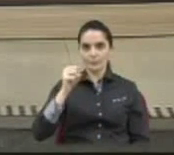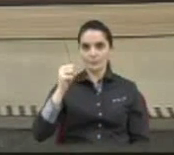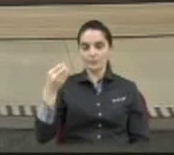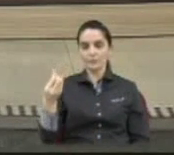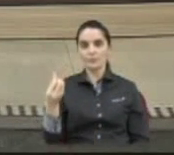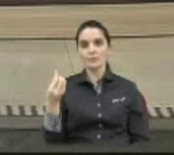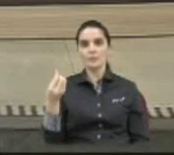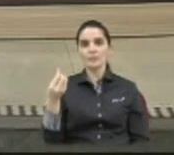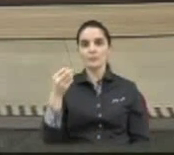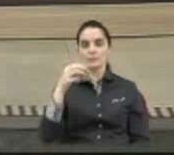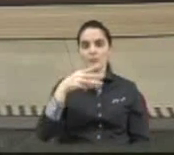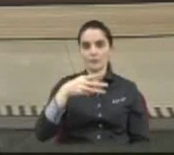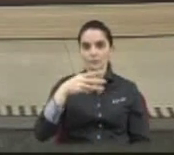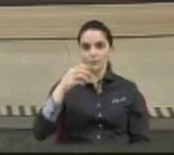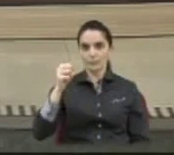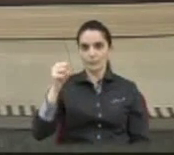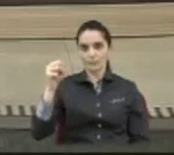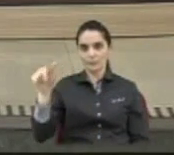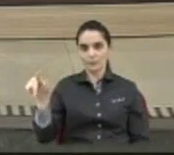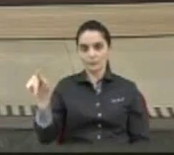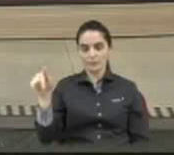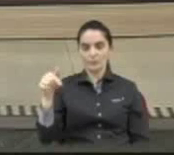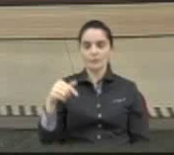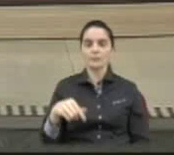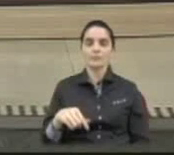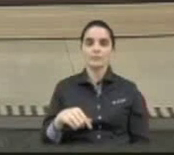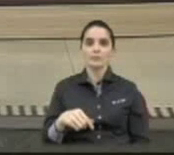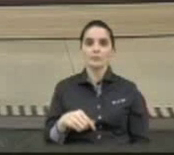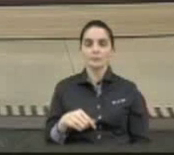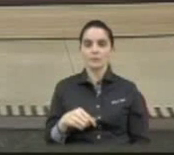386, Jorge de Freitas, 387, Jorge de Freitas,